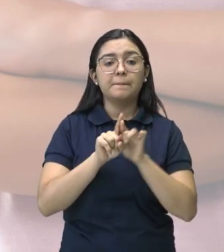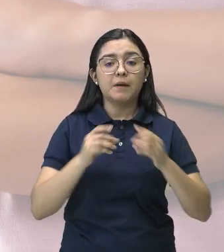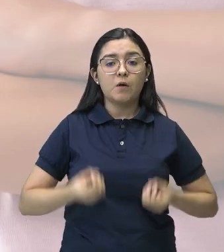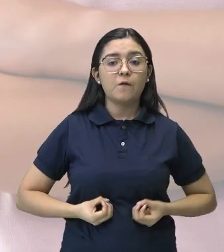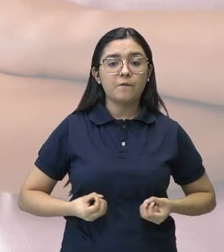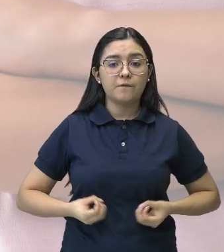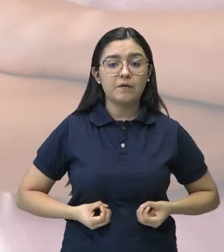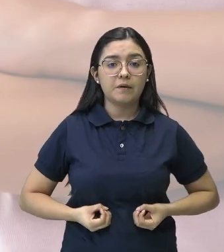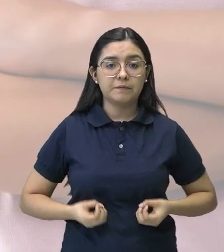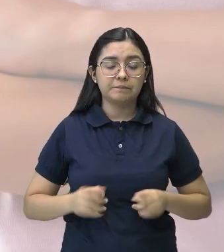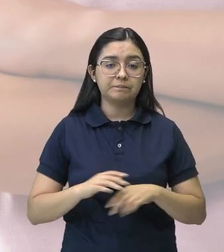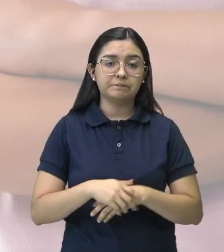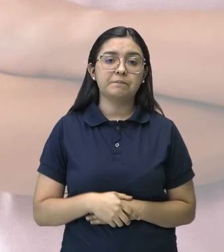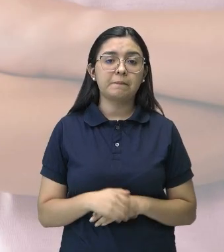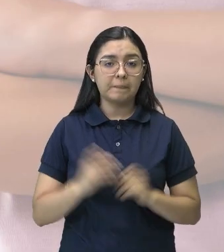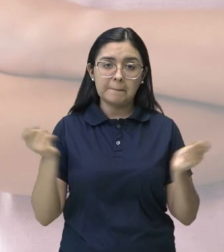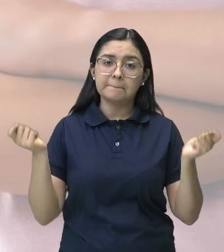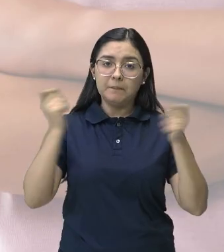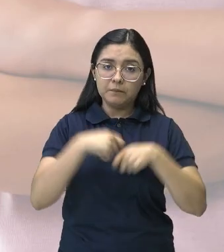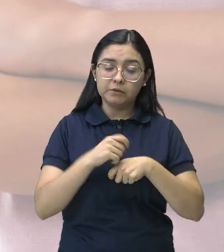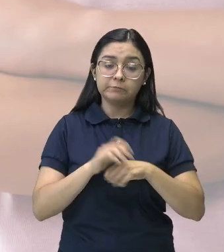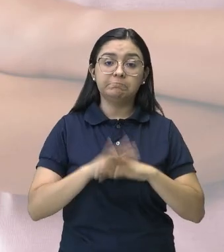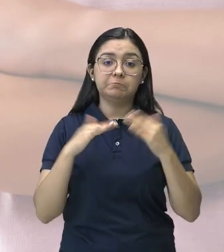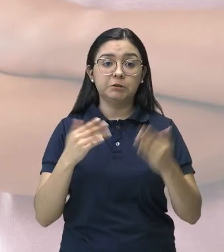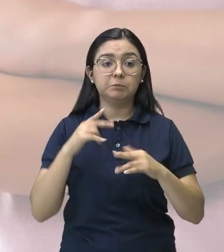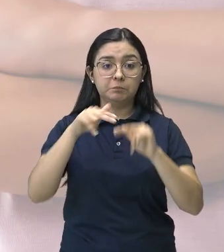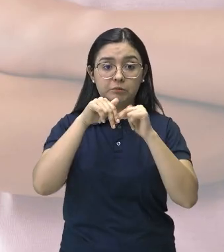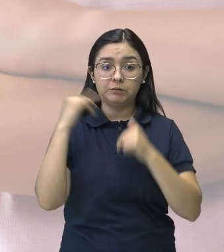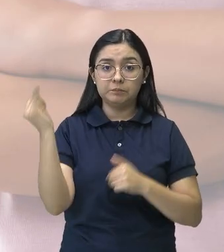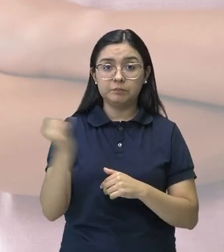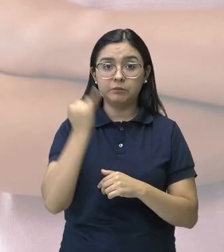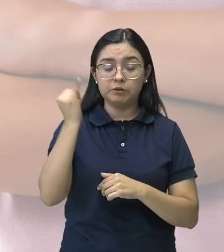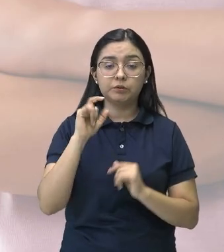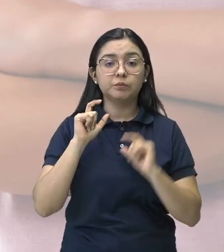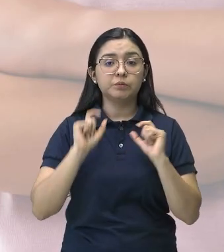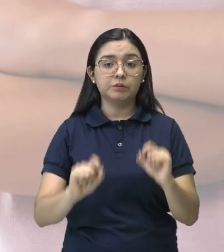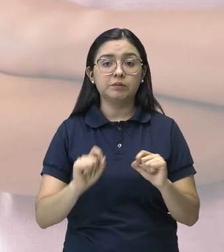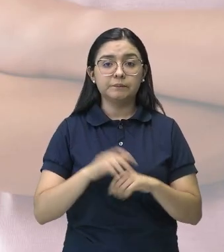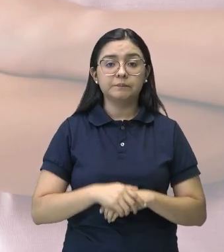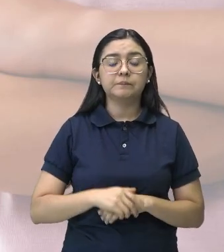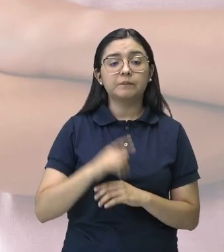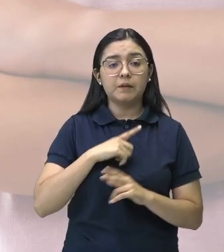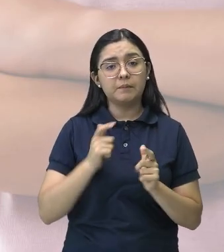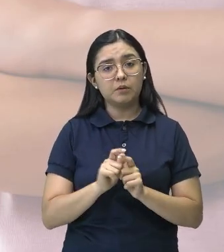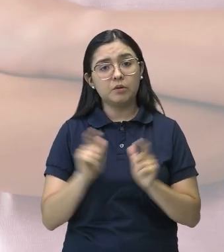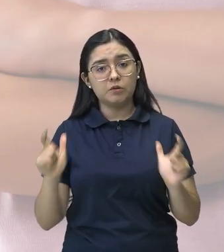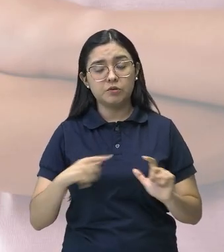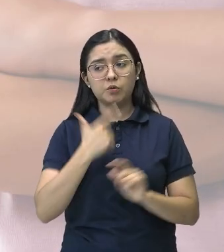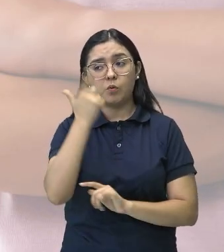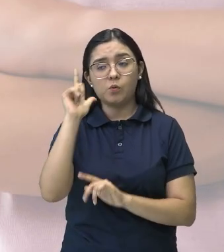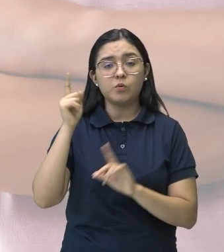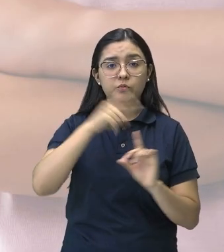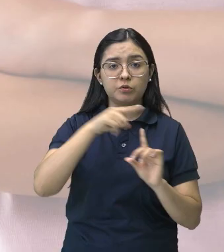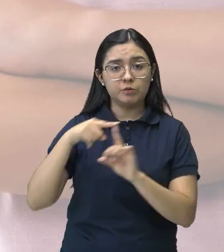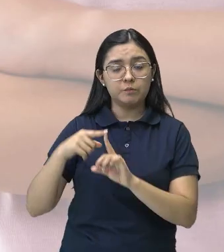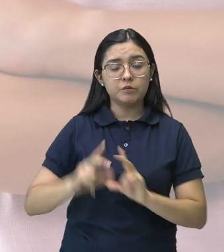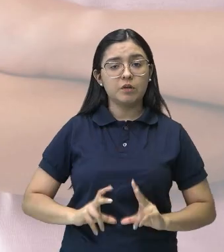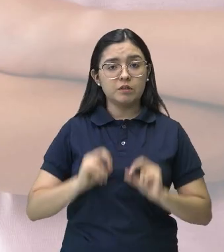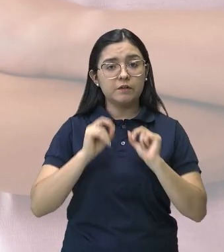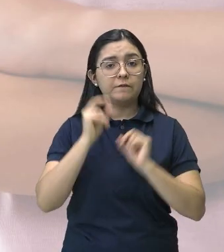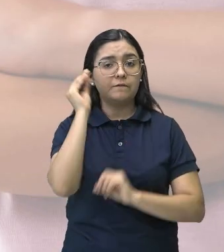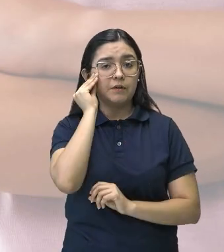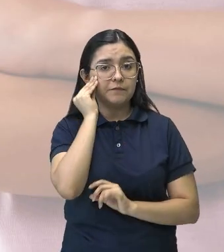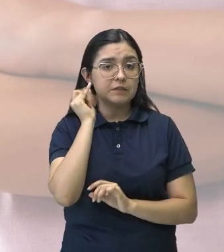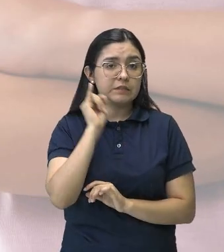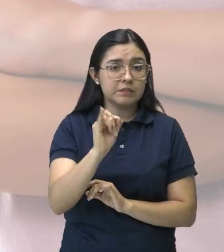uma predisposição. Por isso que é importante, na maioria dos casos de câncer, né, de outros tipos de câncer,